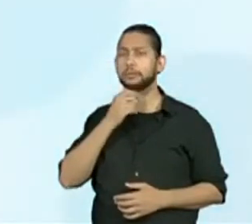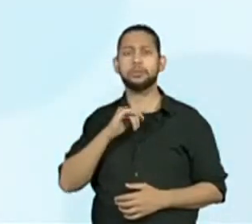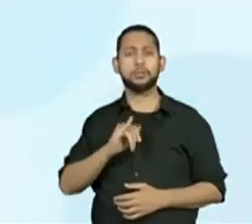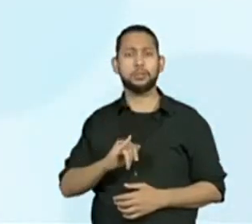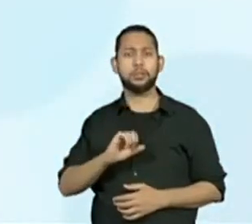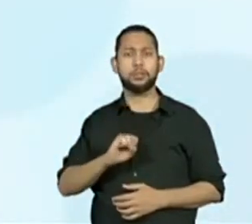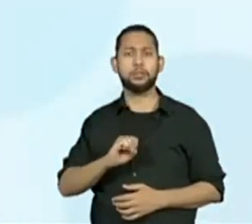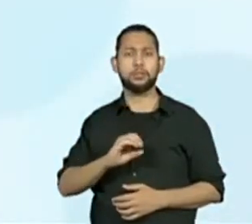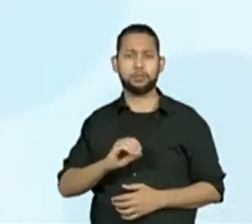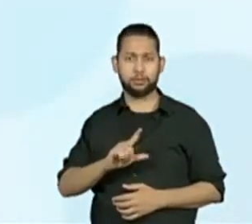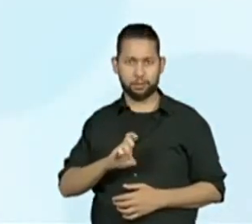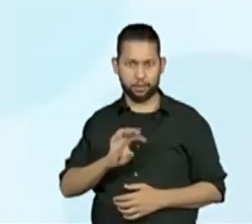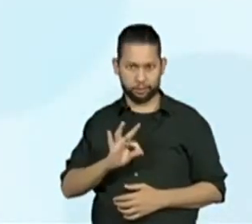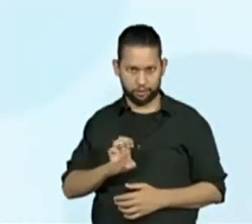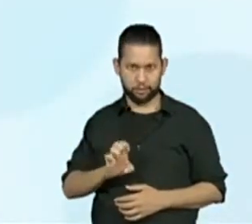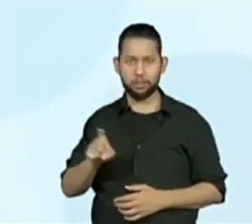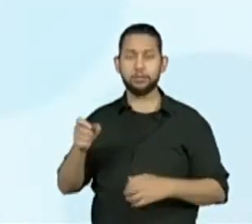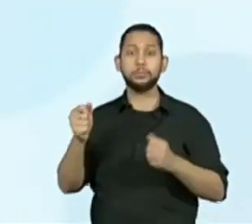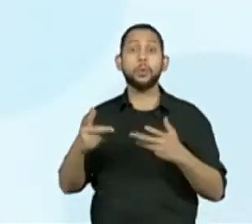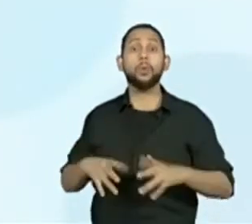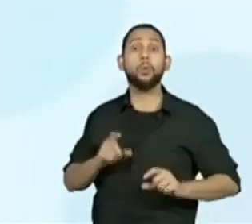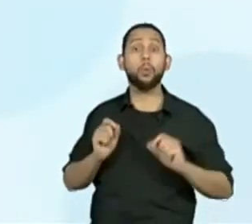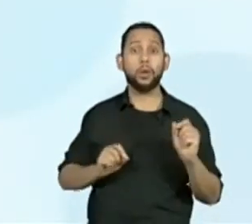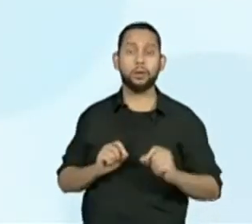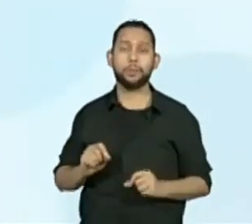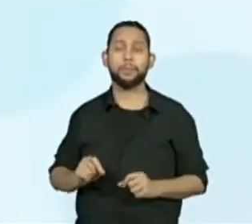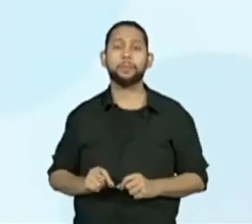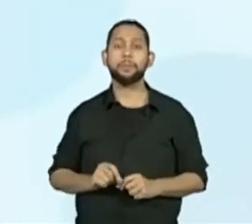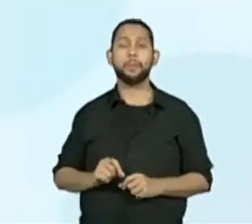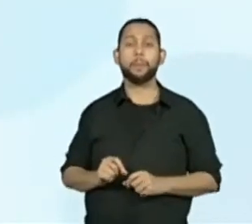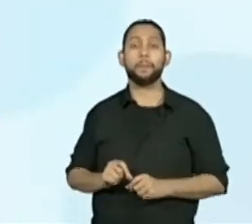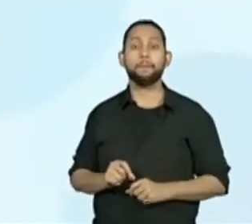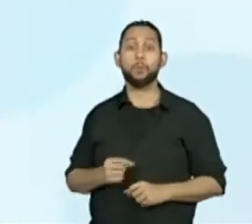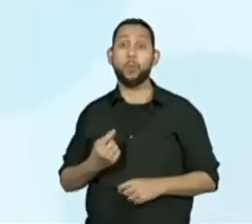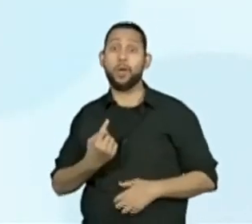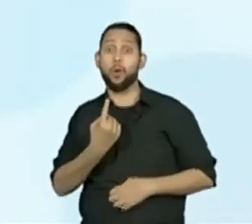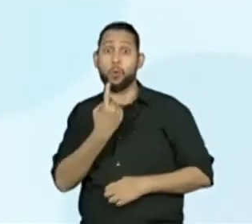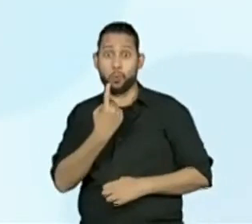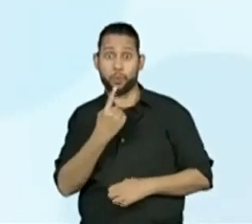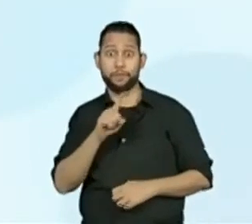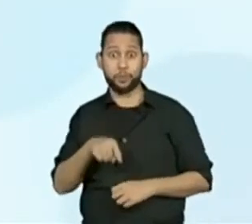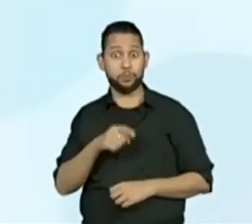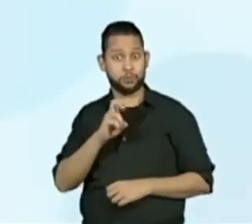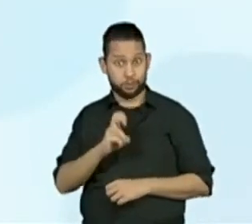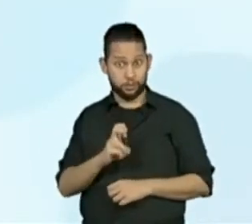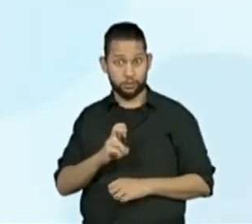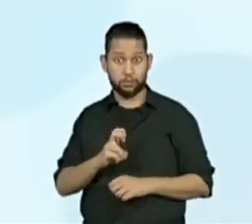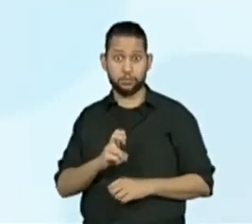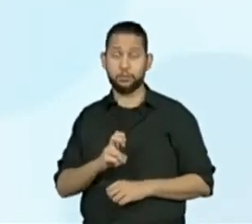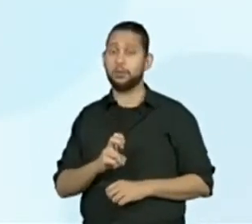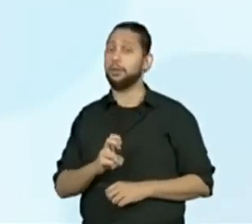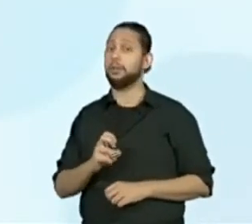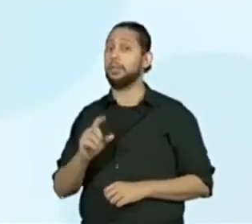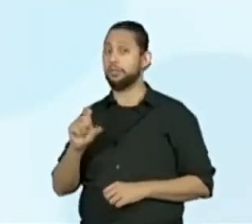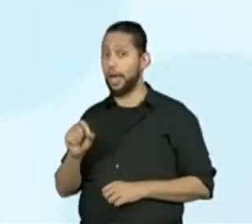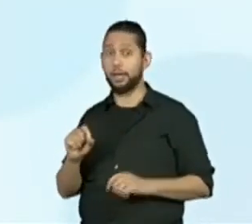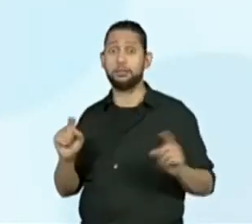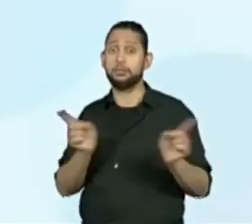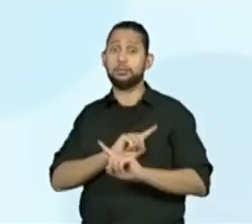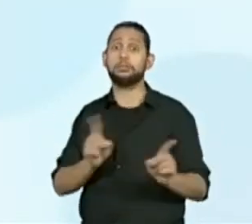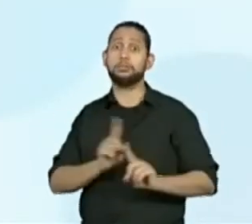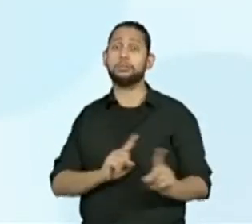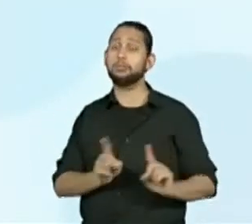Isolete tá falando então são dois pacotes de um quilo e meio e de 10kg é um pacote de 1kg um